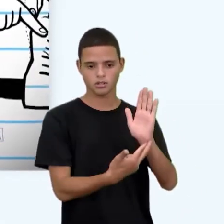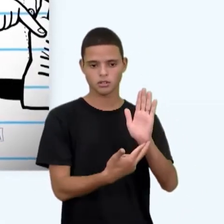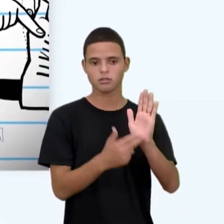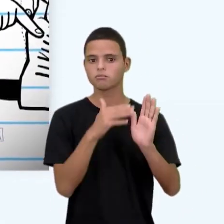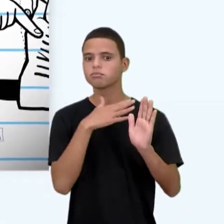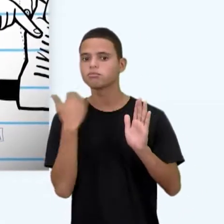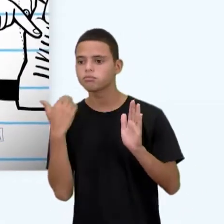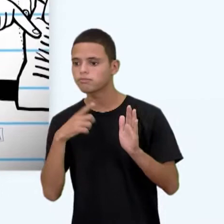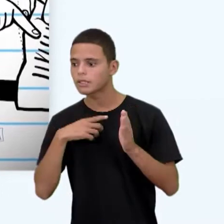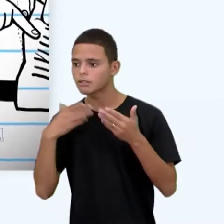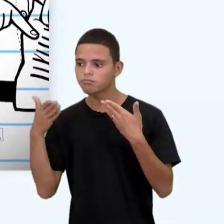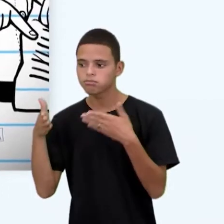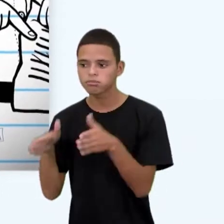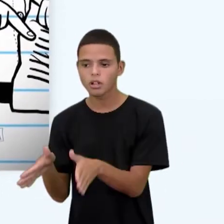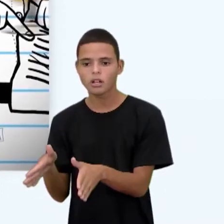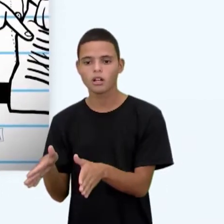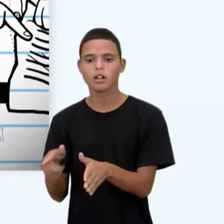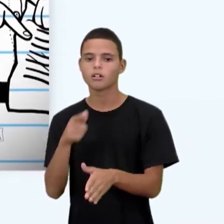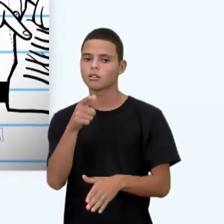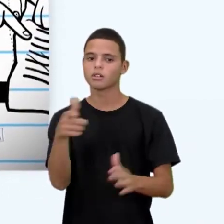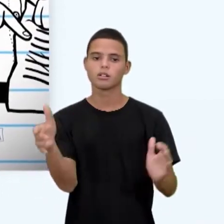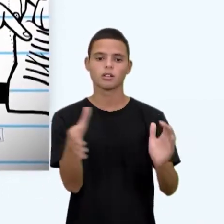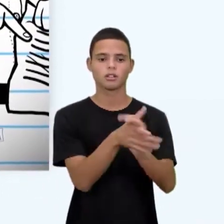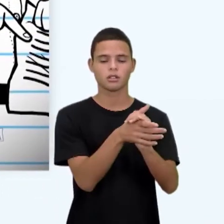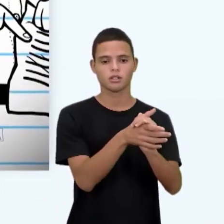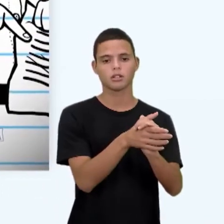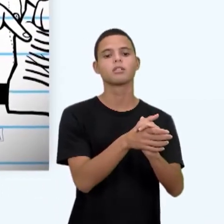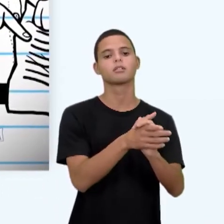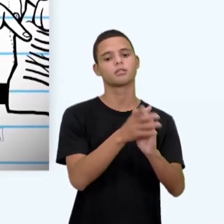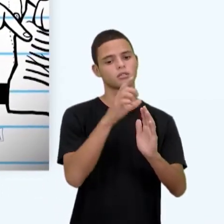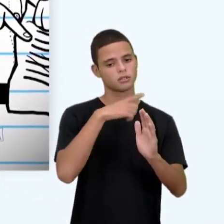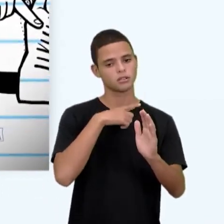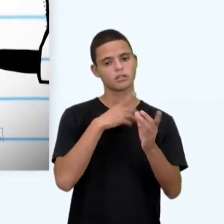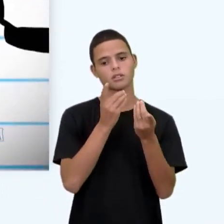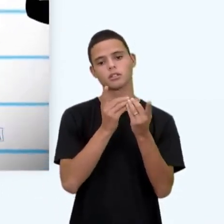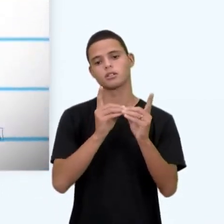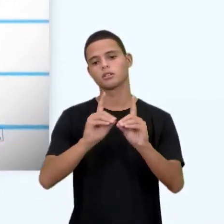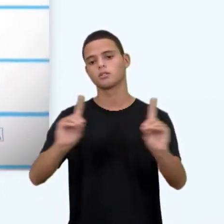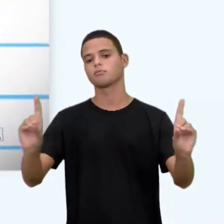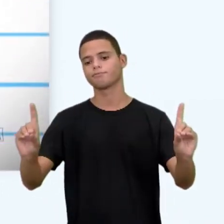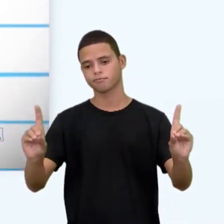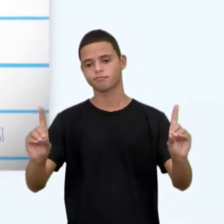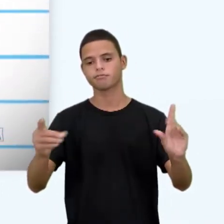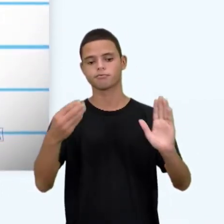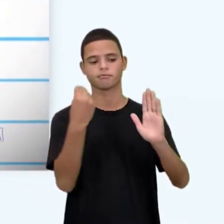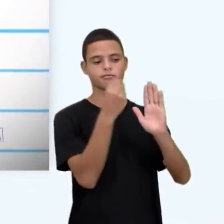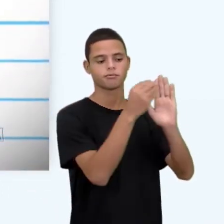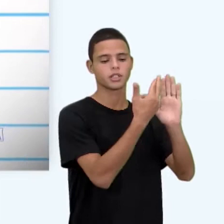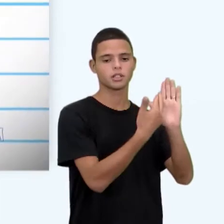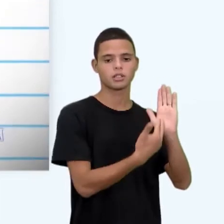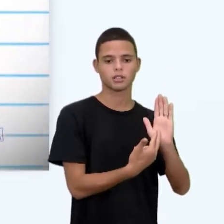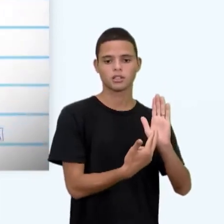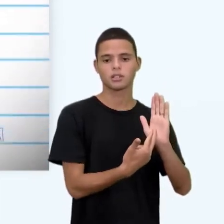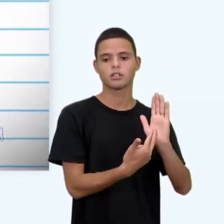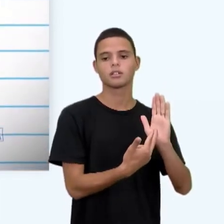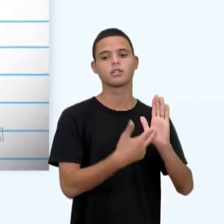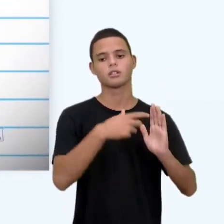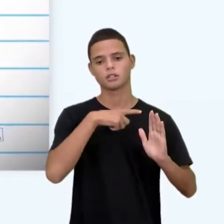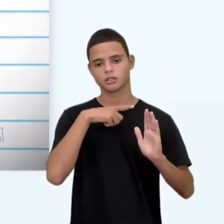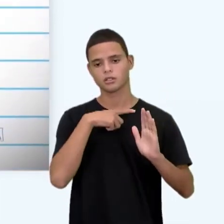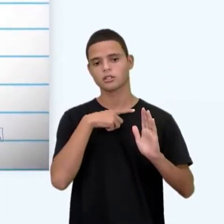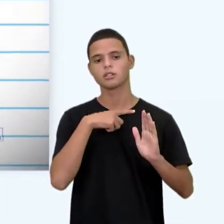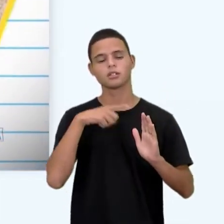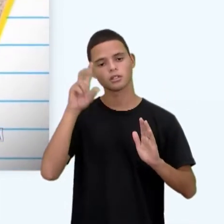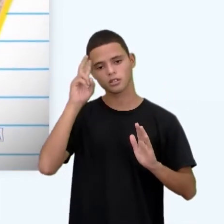um de óbito. Casou? Registro de casamento. Divorciou? Registro de divórcio. Essa prática remonta à